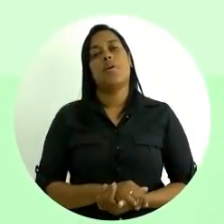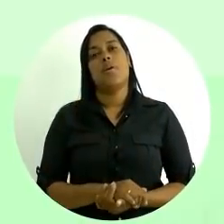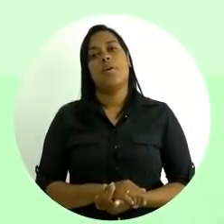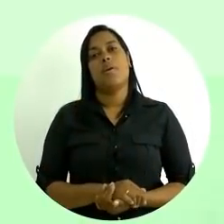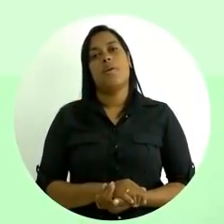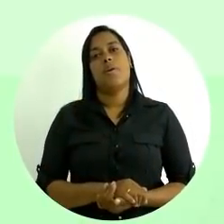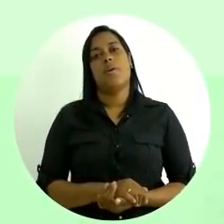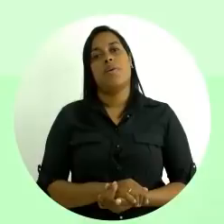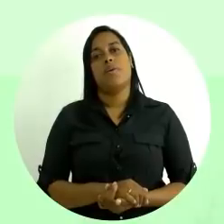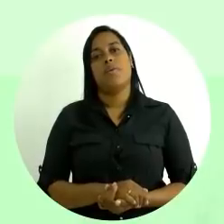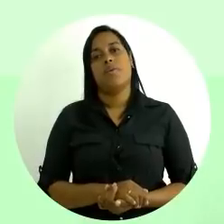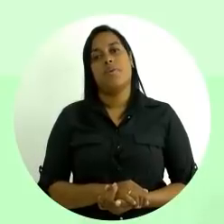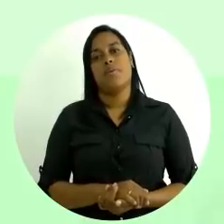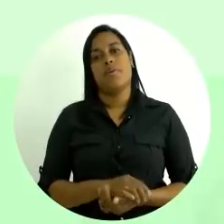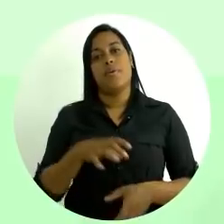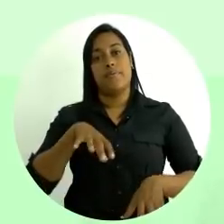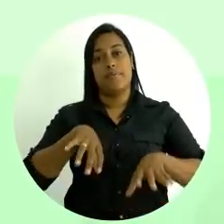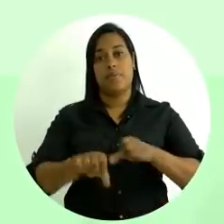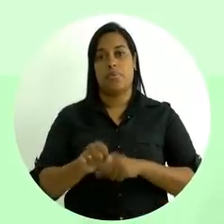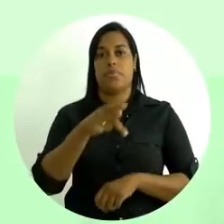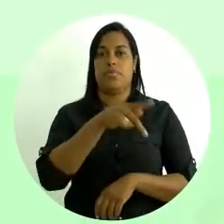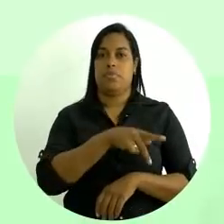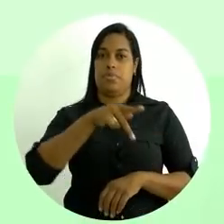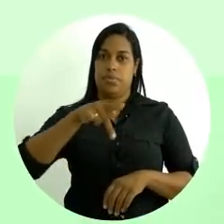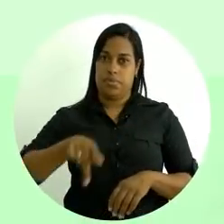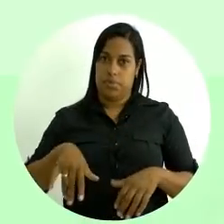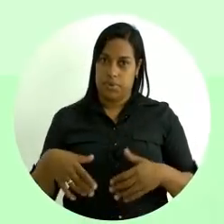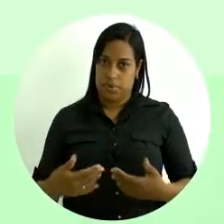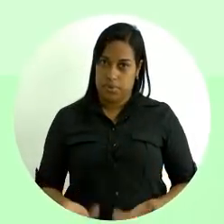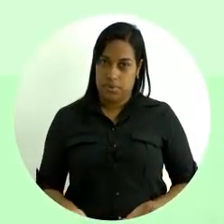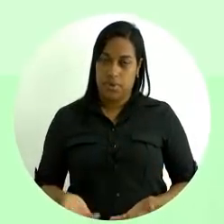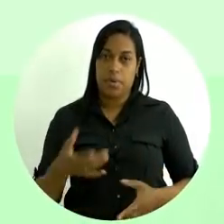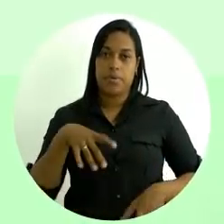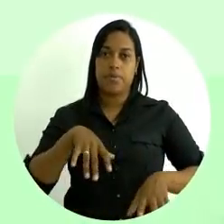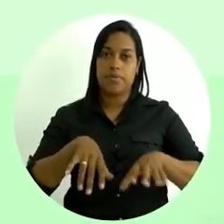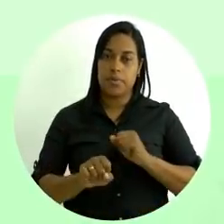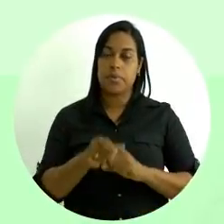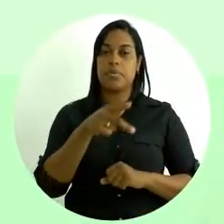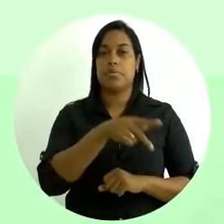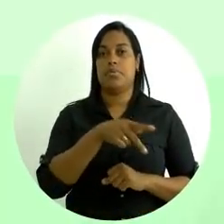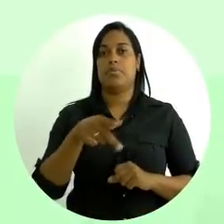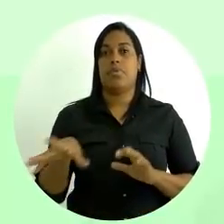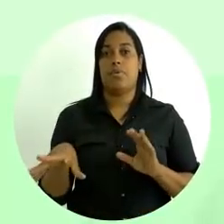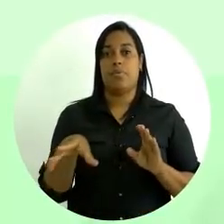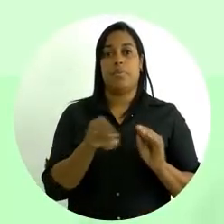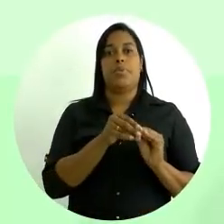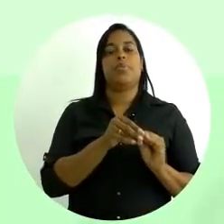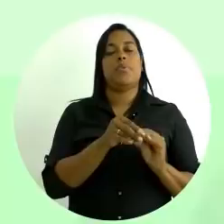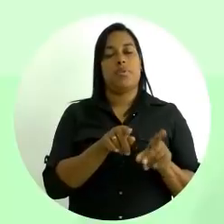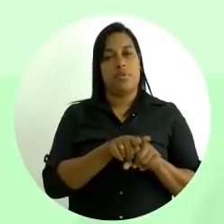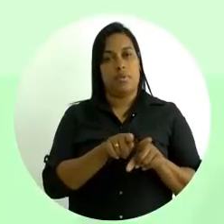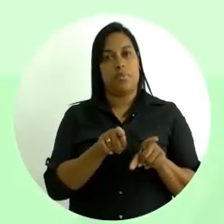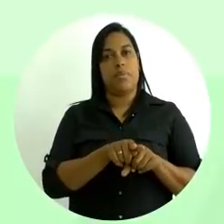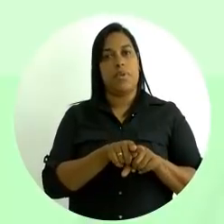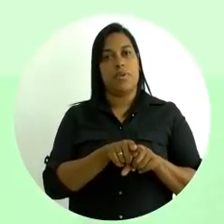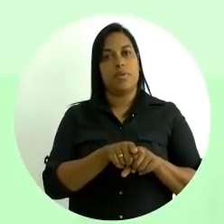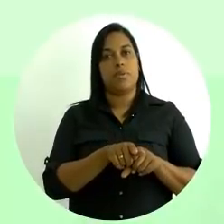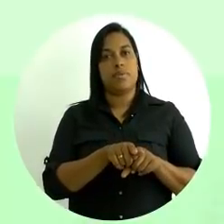próxima item, nós vamos ver a formação do professor, tá? E aí a formação complementar